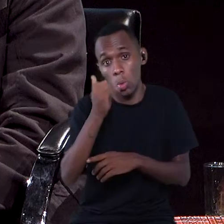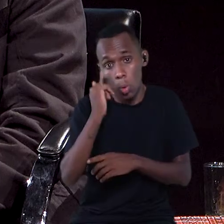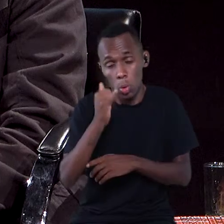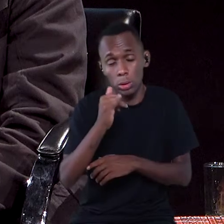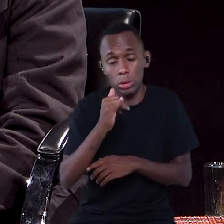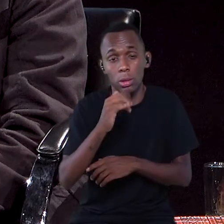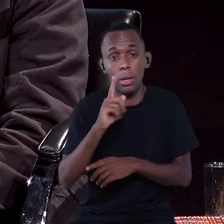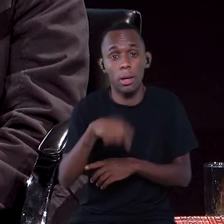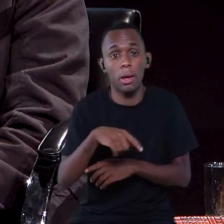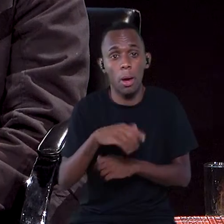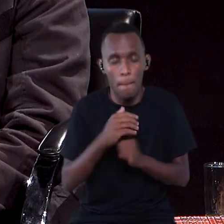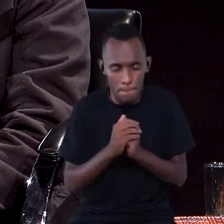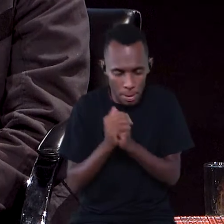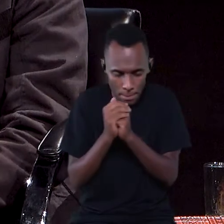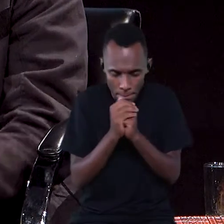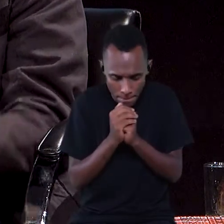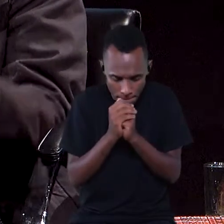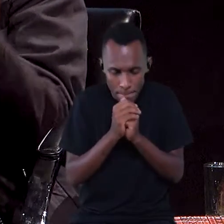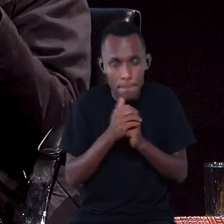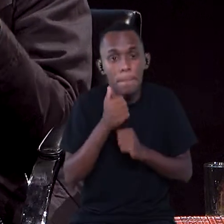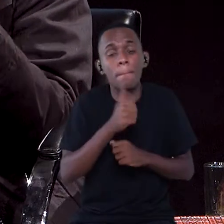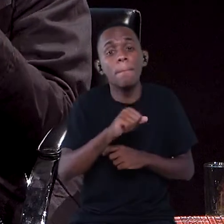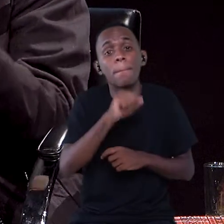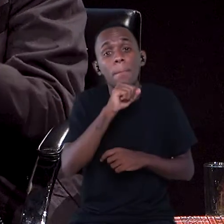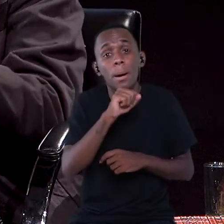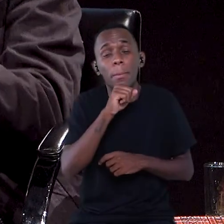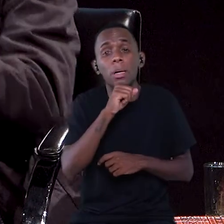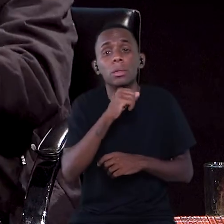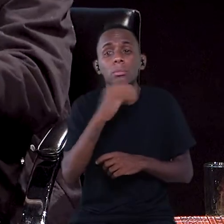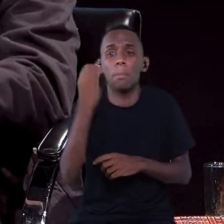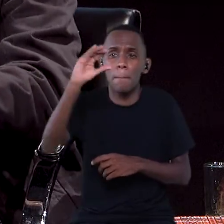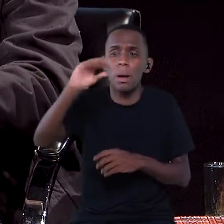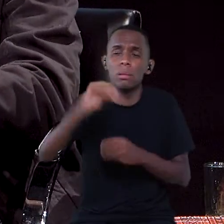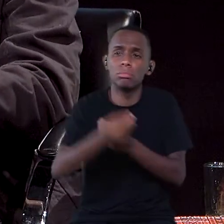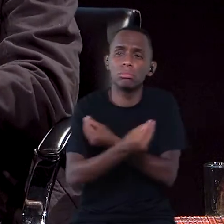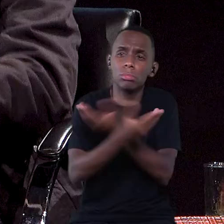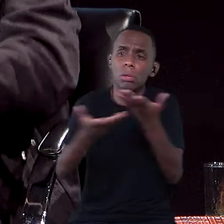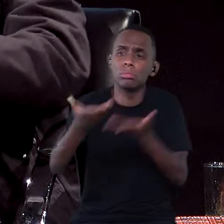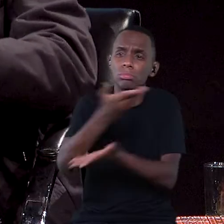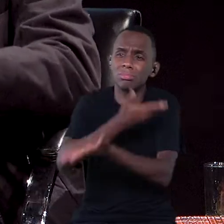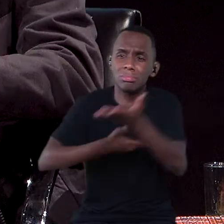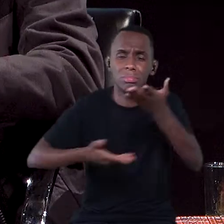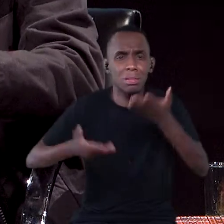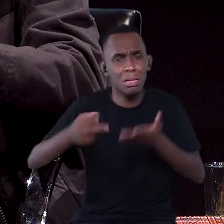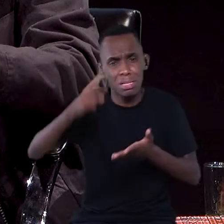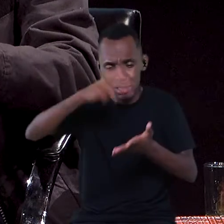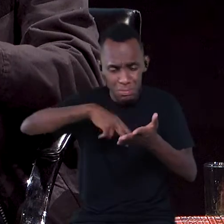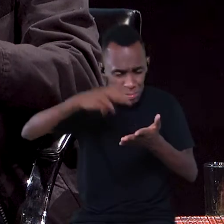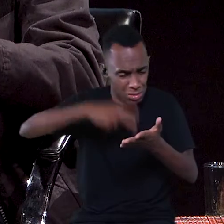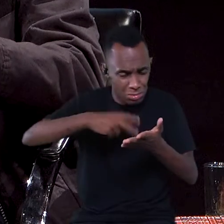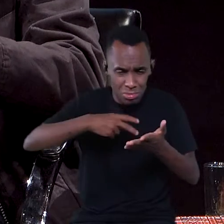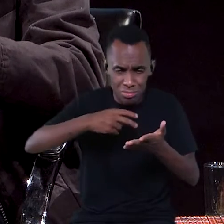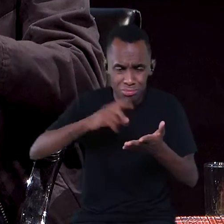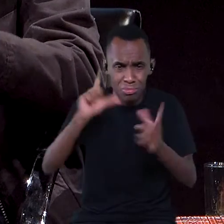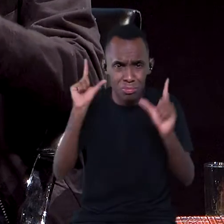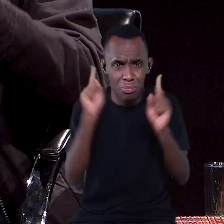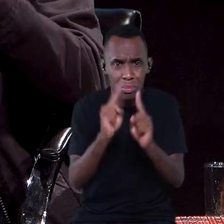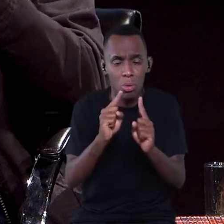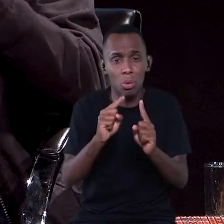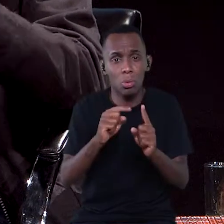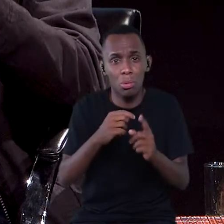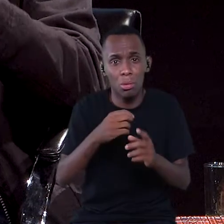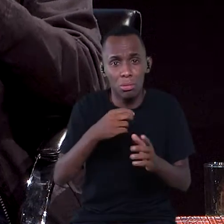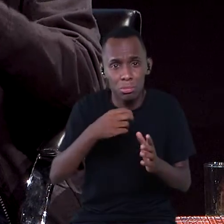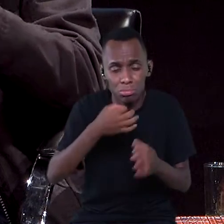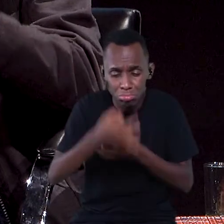chamado Reza de Mãe. Esse livro saiu, circulou pouco, as pessoas não têm lido muito nem comentado, Mas é um